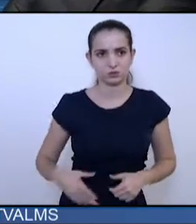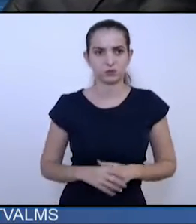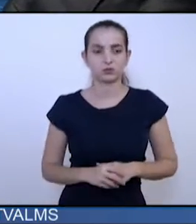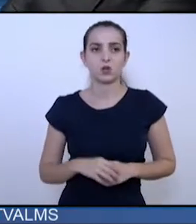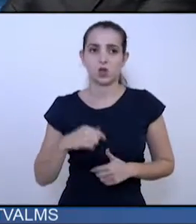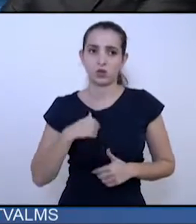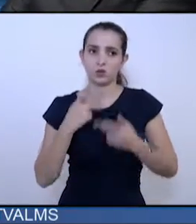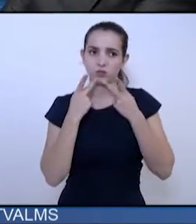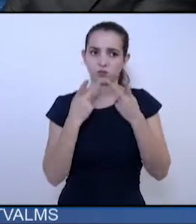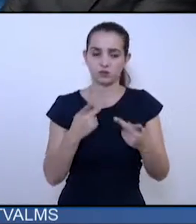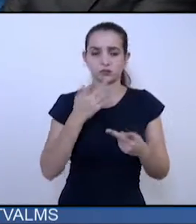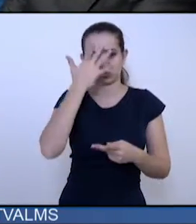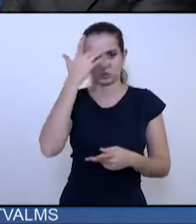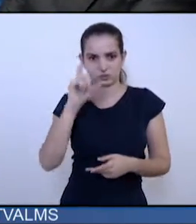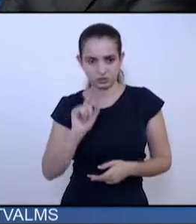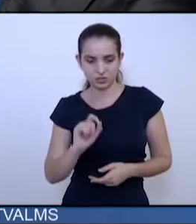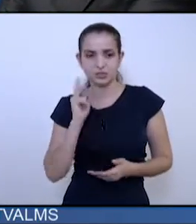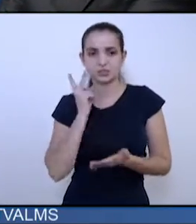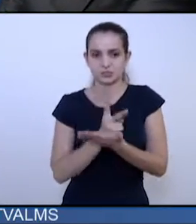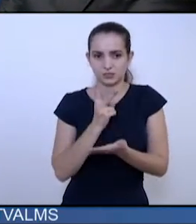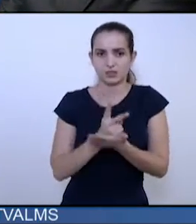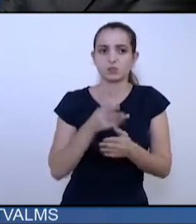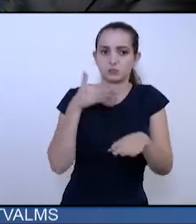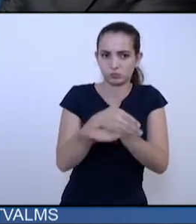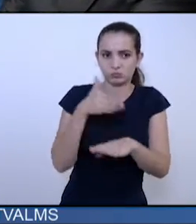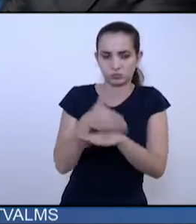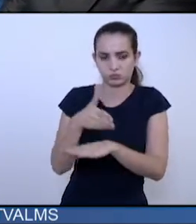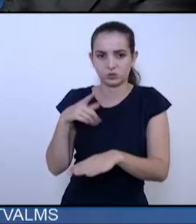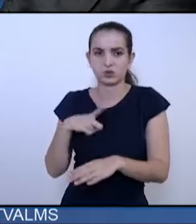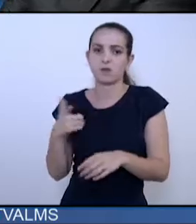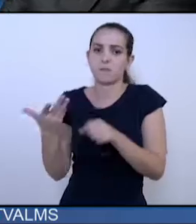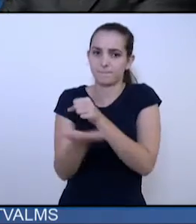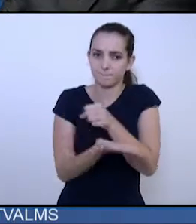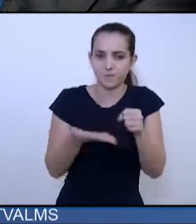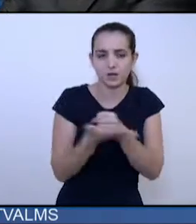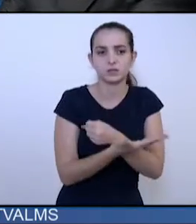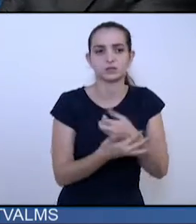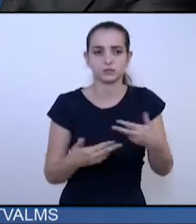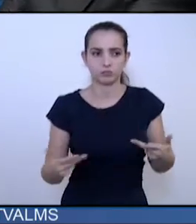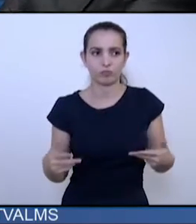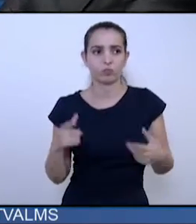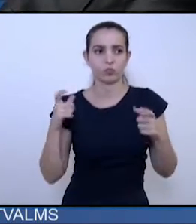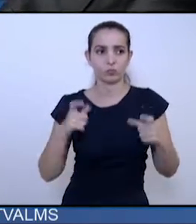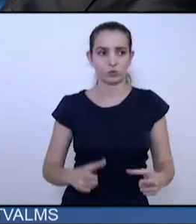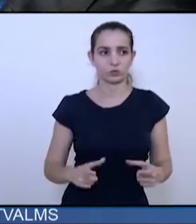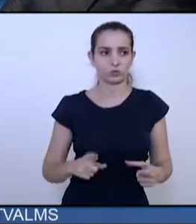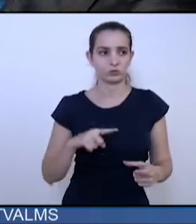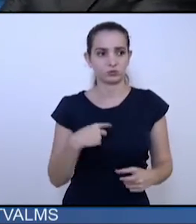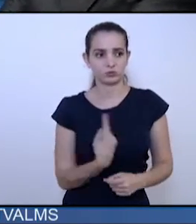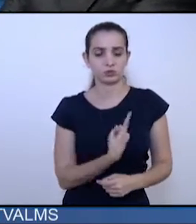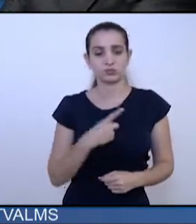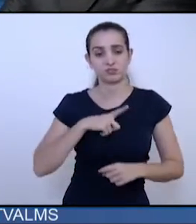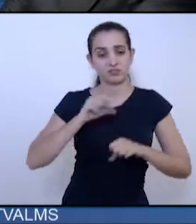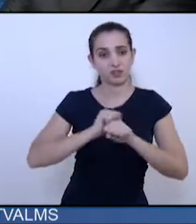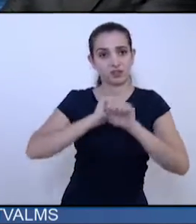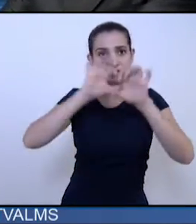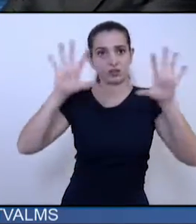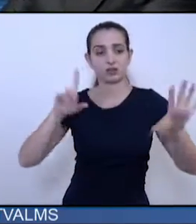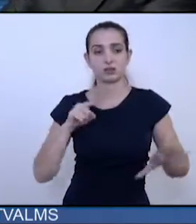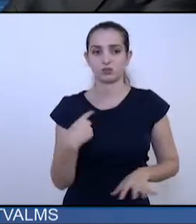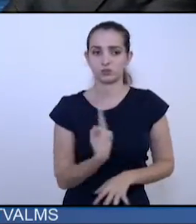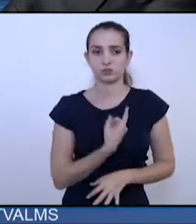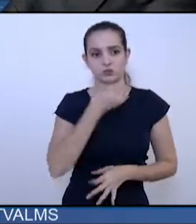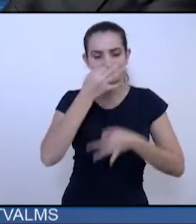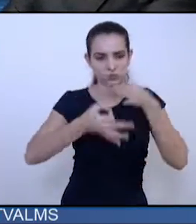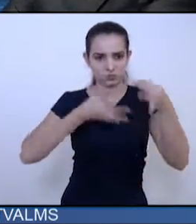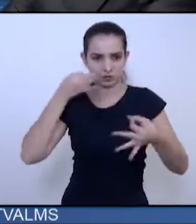quem sempre participou de debates em termos de base, onde a gente tem tem claro a nossa posição.